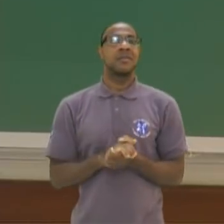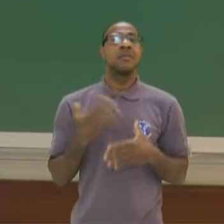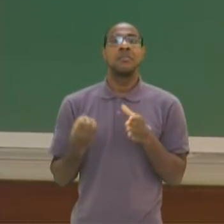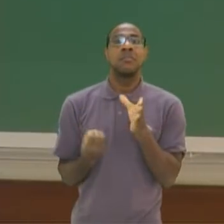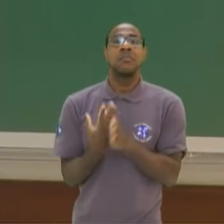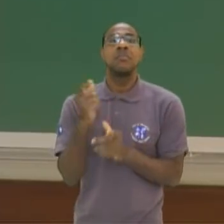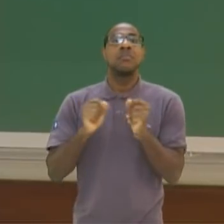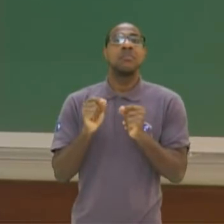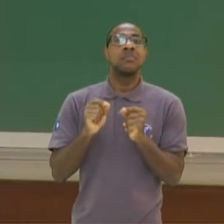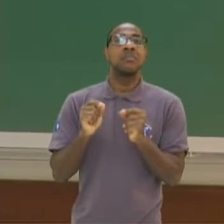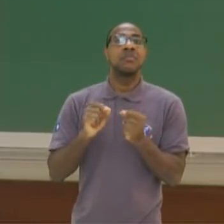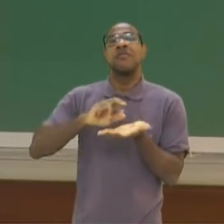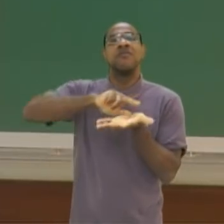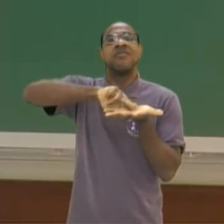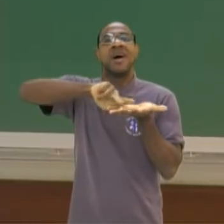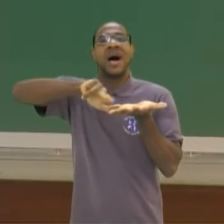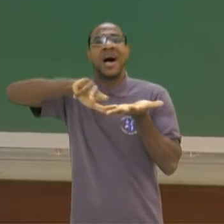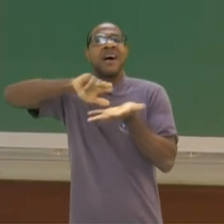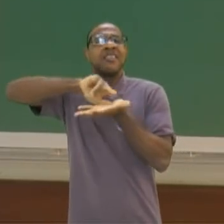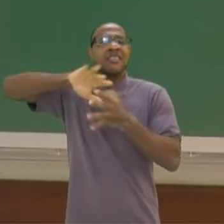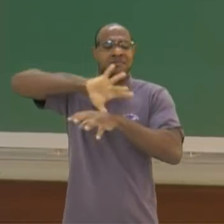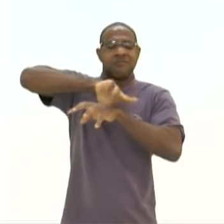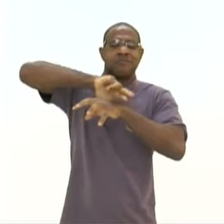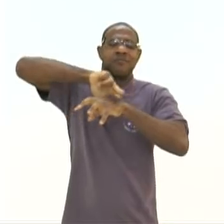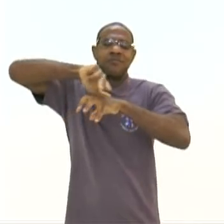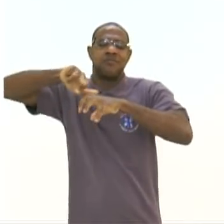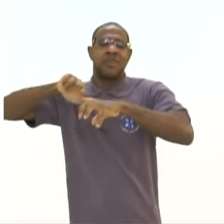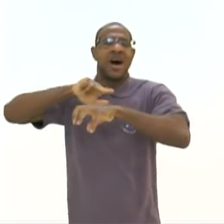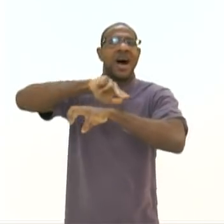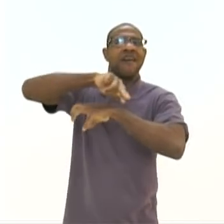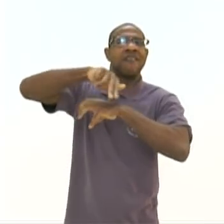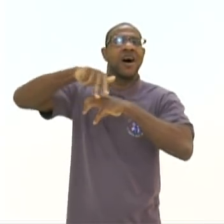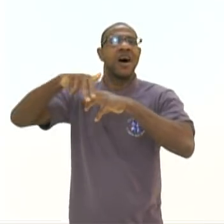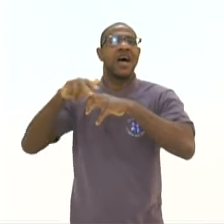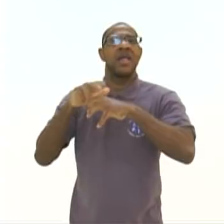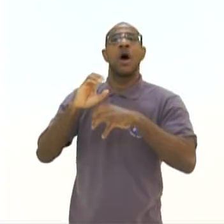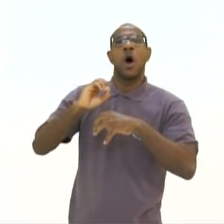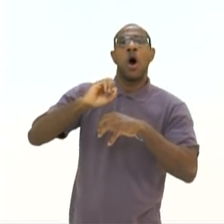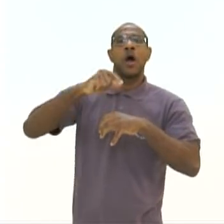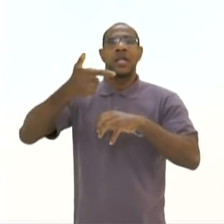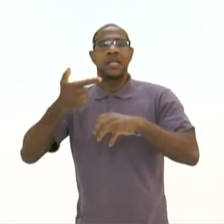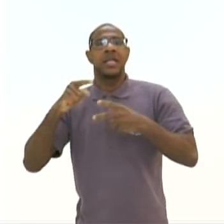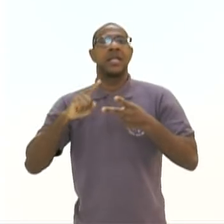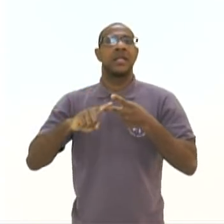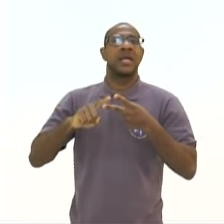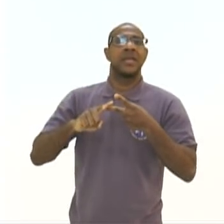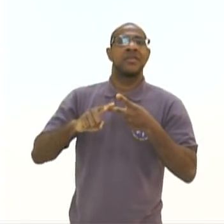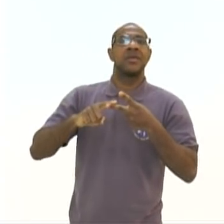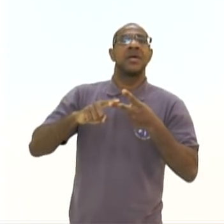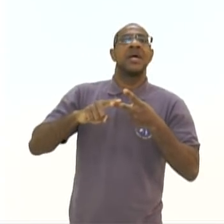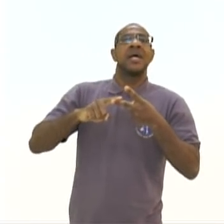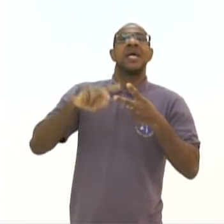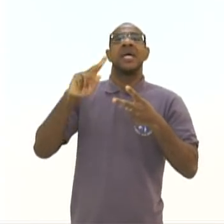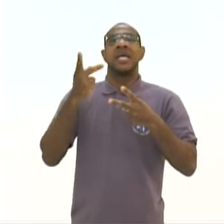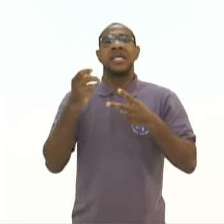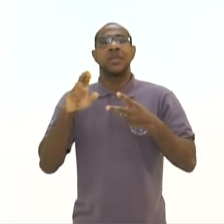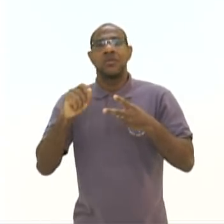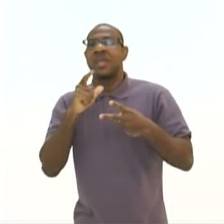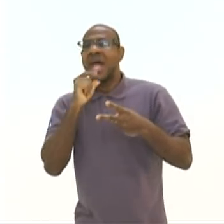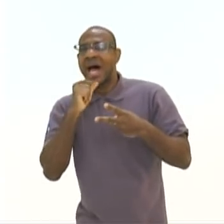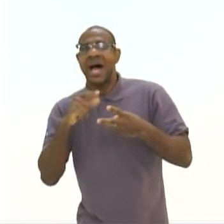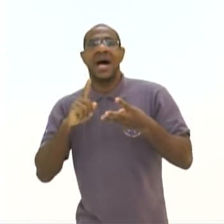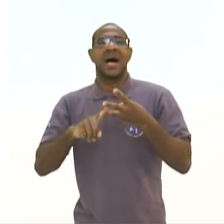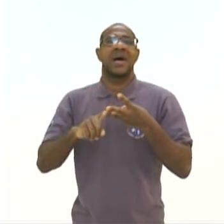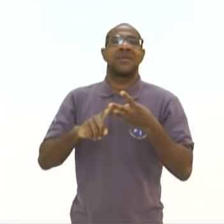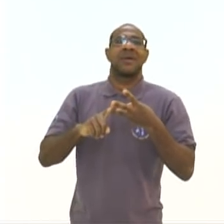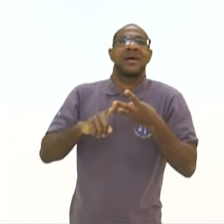De vários gases. Então, a gente tem que mencioná-los. Por exemplo, oxigênio, hidrogênio, gás carbônico.